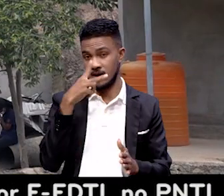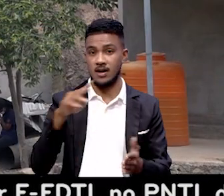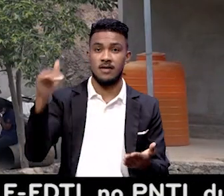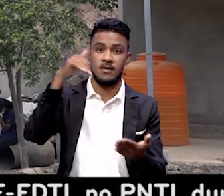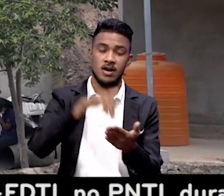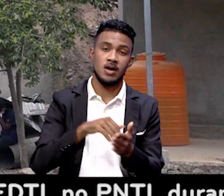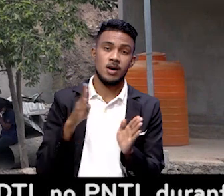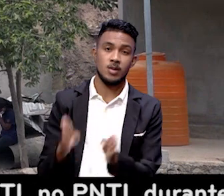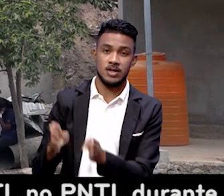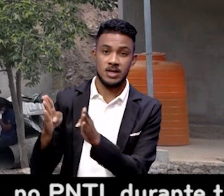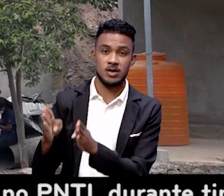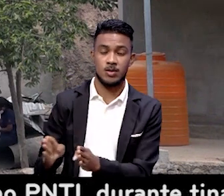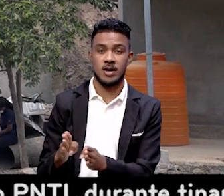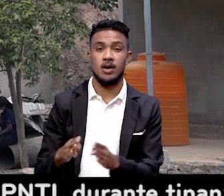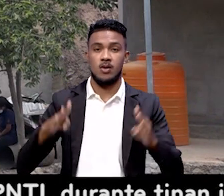processo para